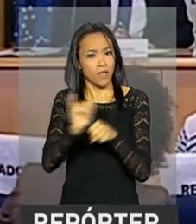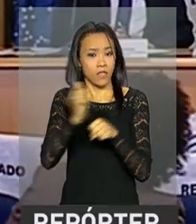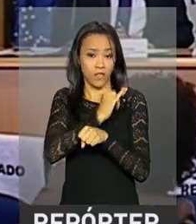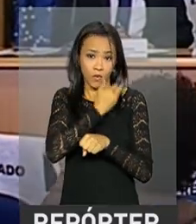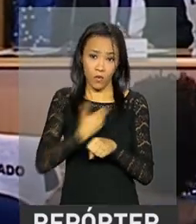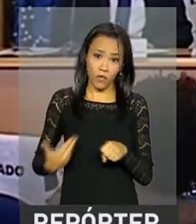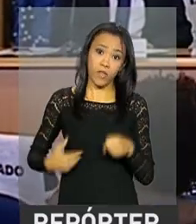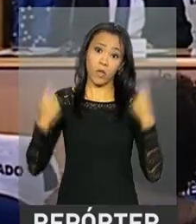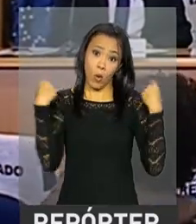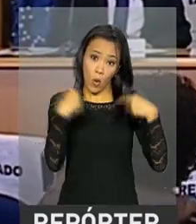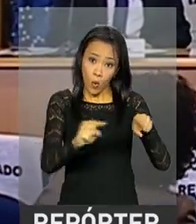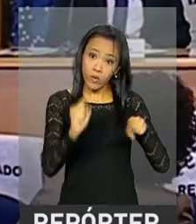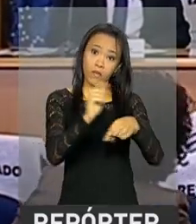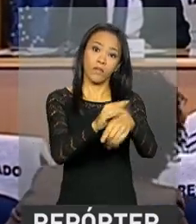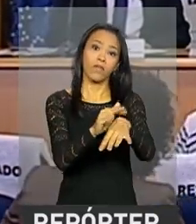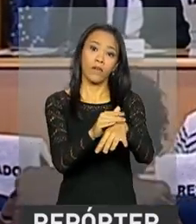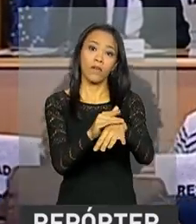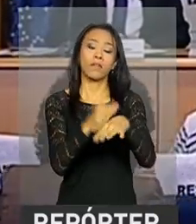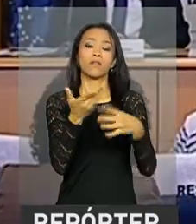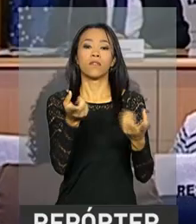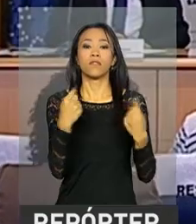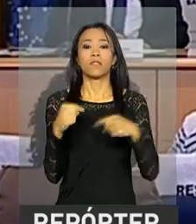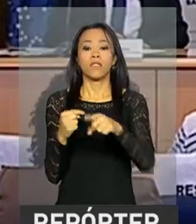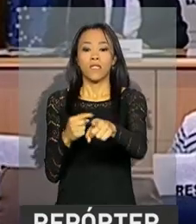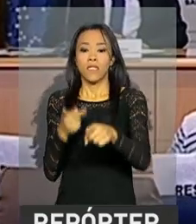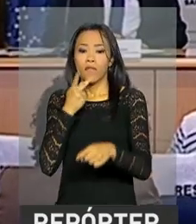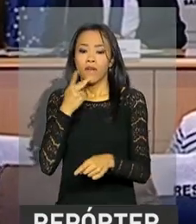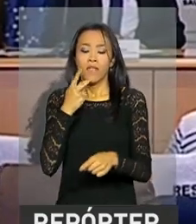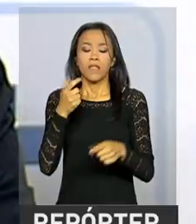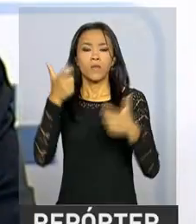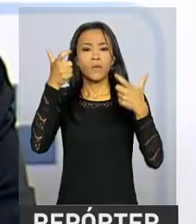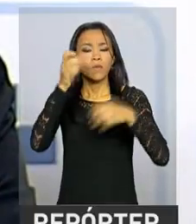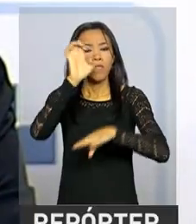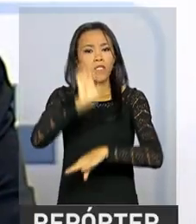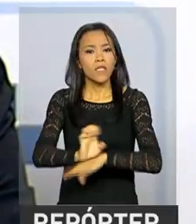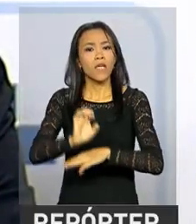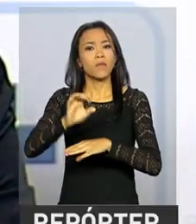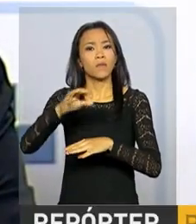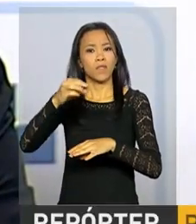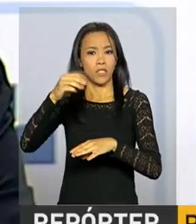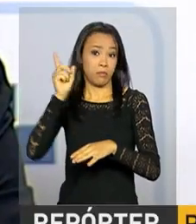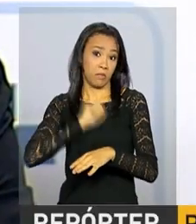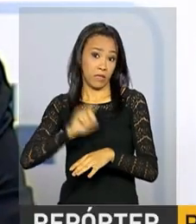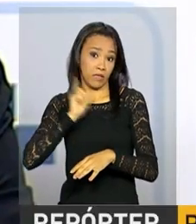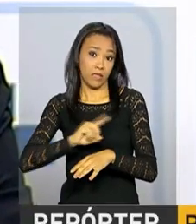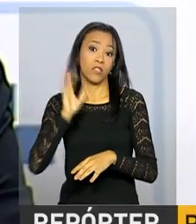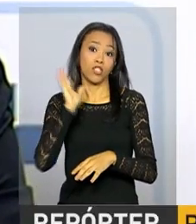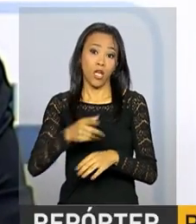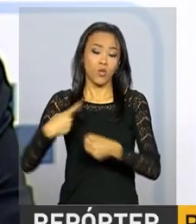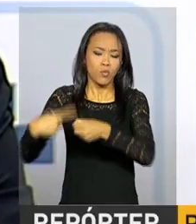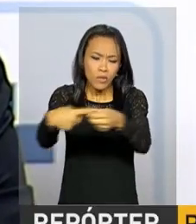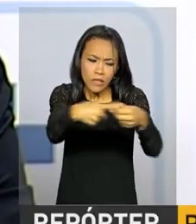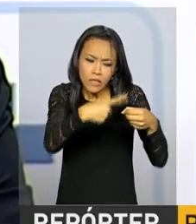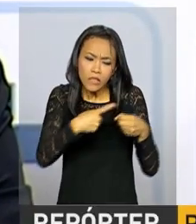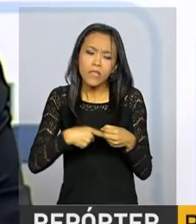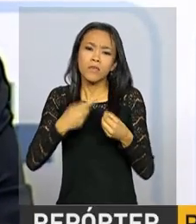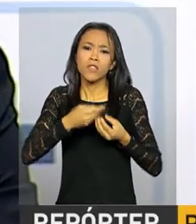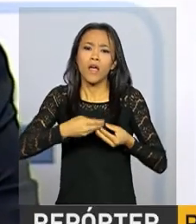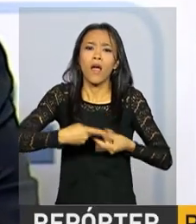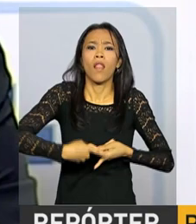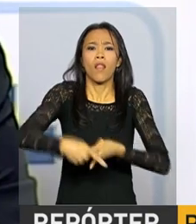região do surto que é Zona da Mata de Minas Gerais os municípios receberam as vacinas as